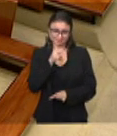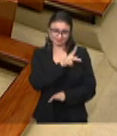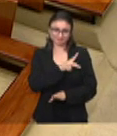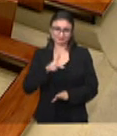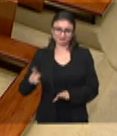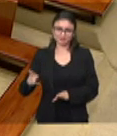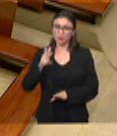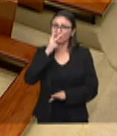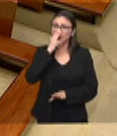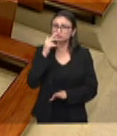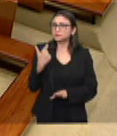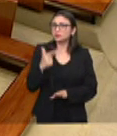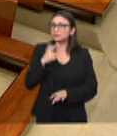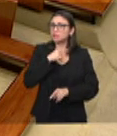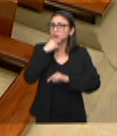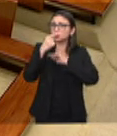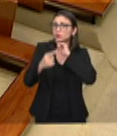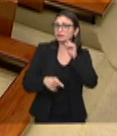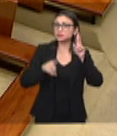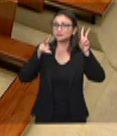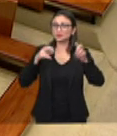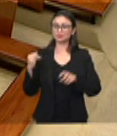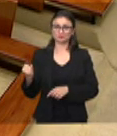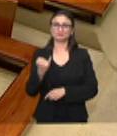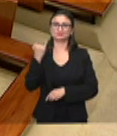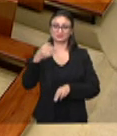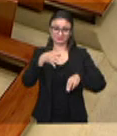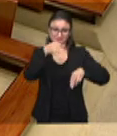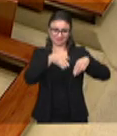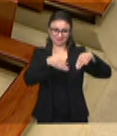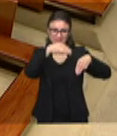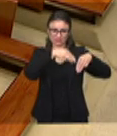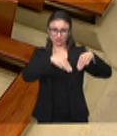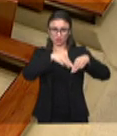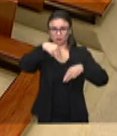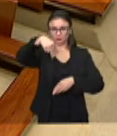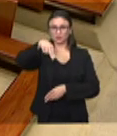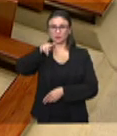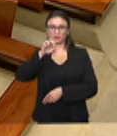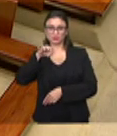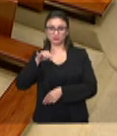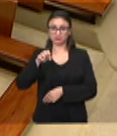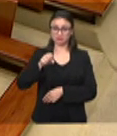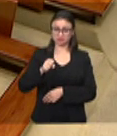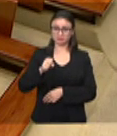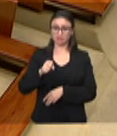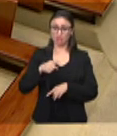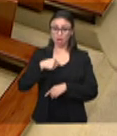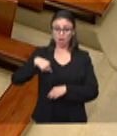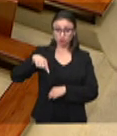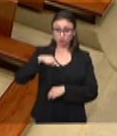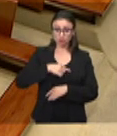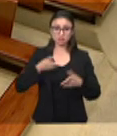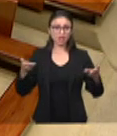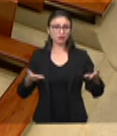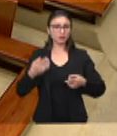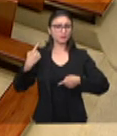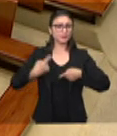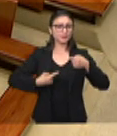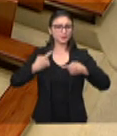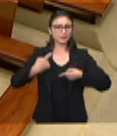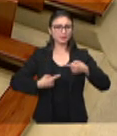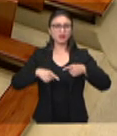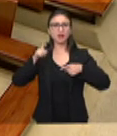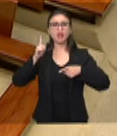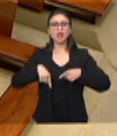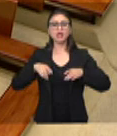não há dúvida quanto à relevância do que o ministro Nunes Marques traz à colação. O que nós aqui estamos a debater é